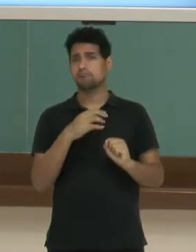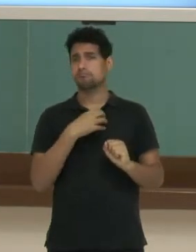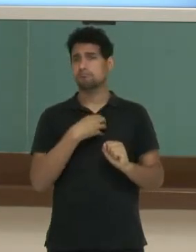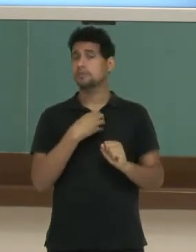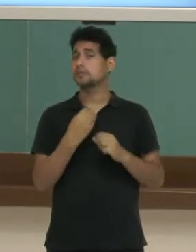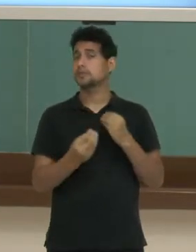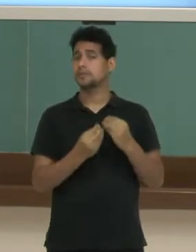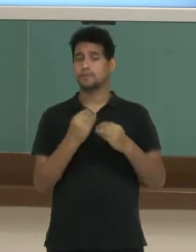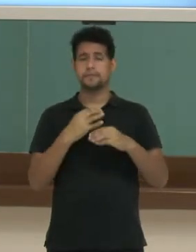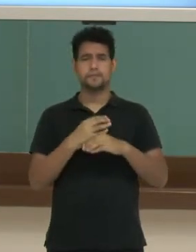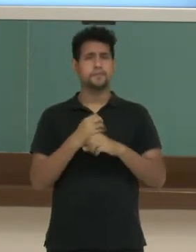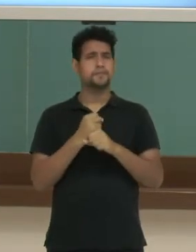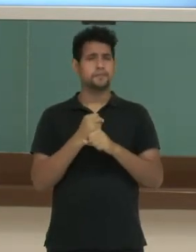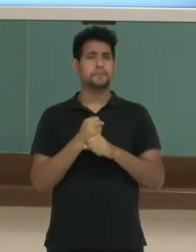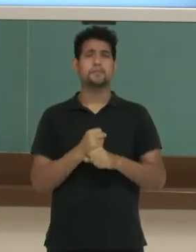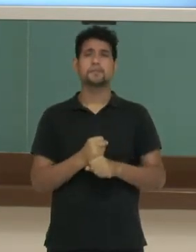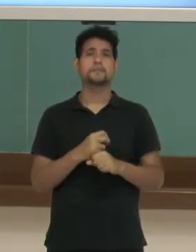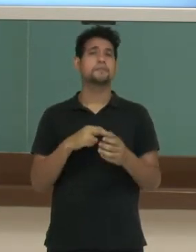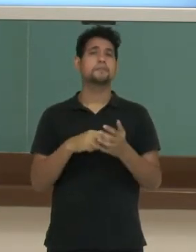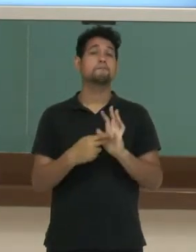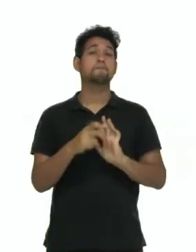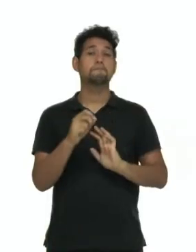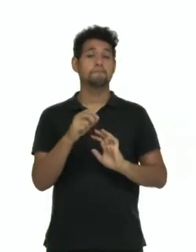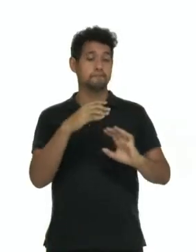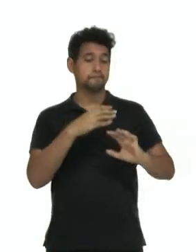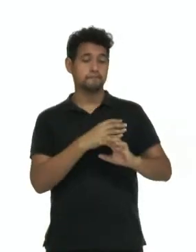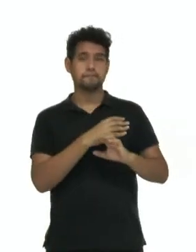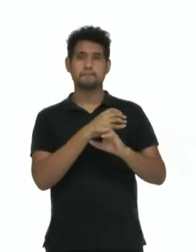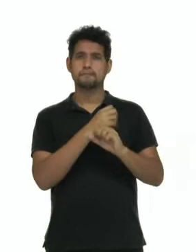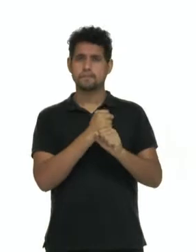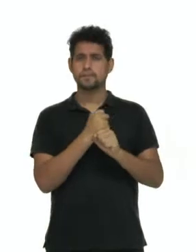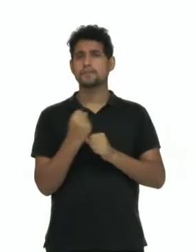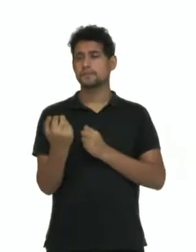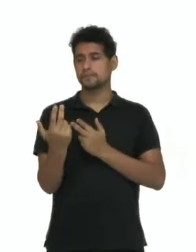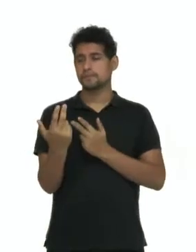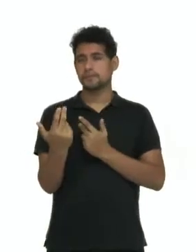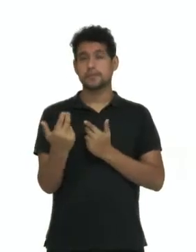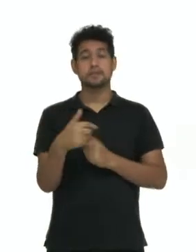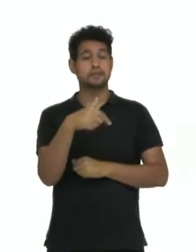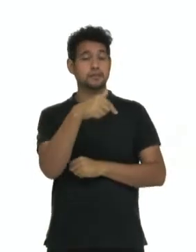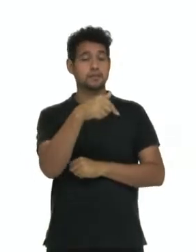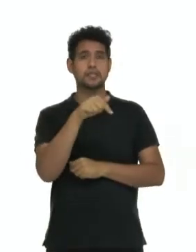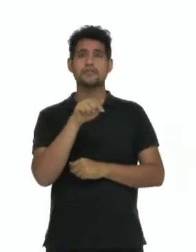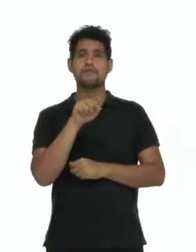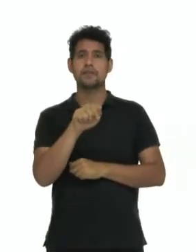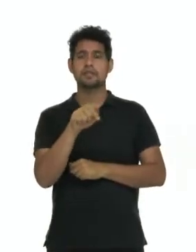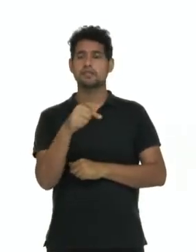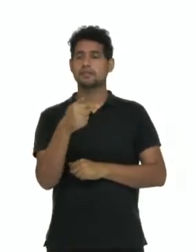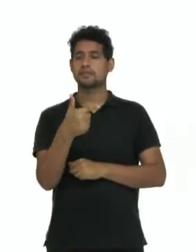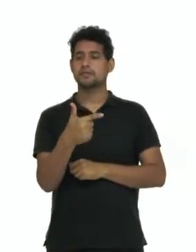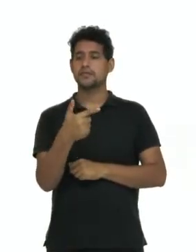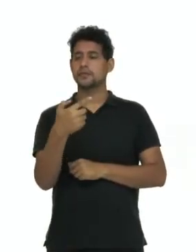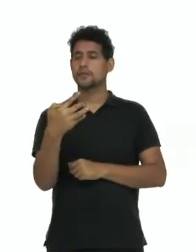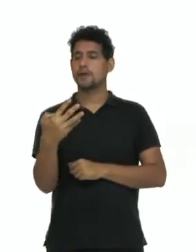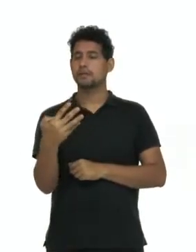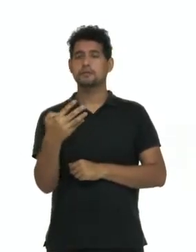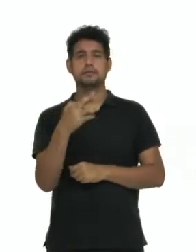uma multiplicação, que é essa soma de parcelas iguais, 7 vezes 24, que